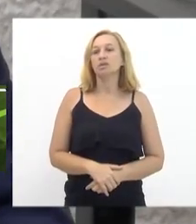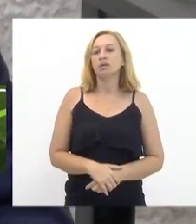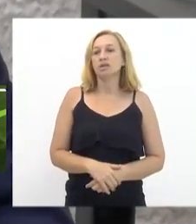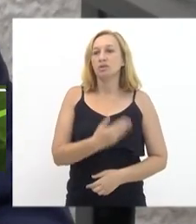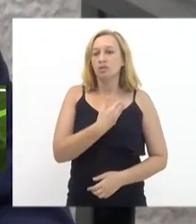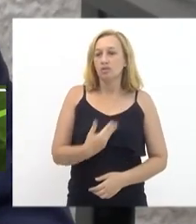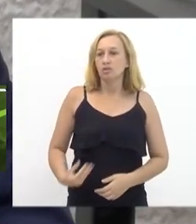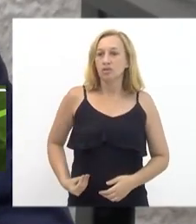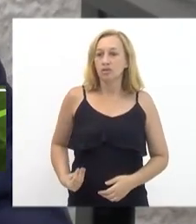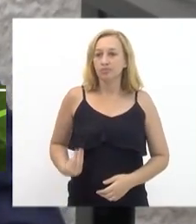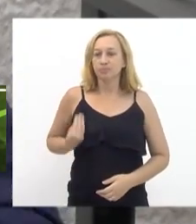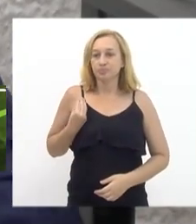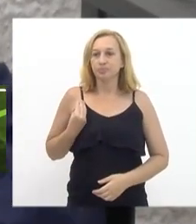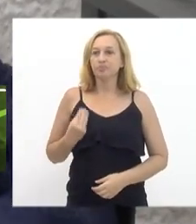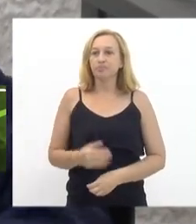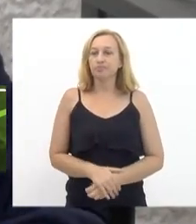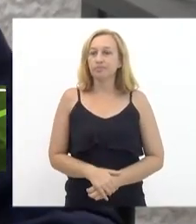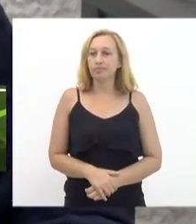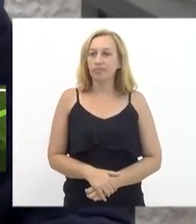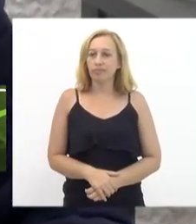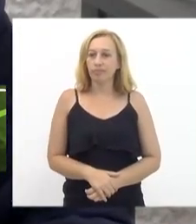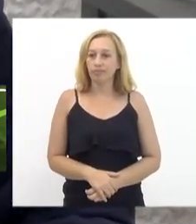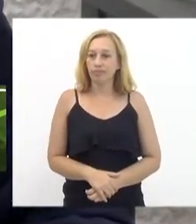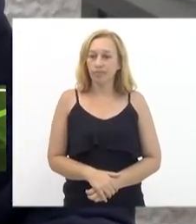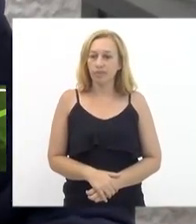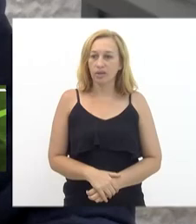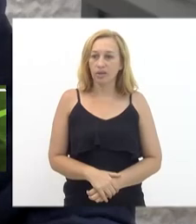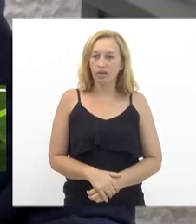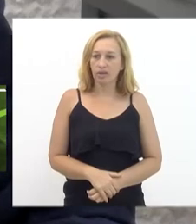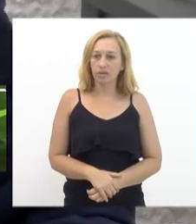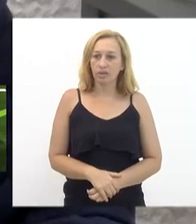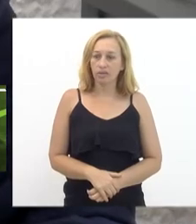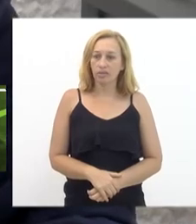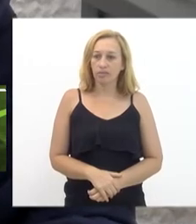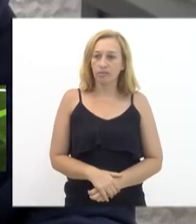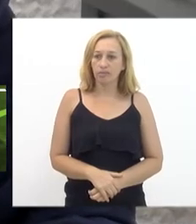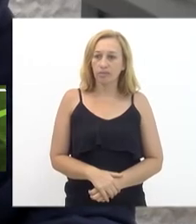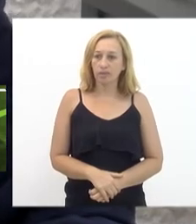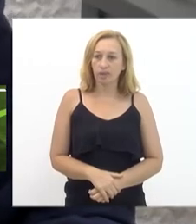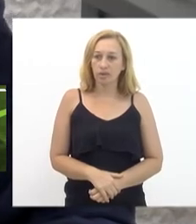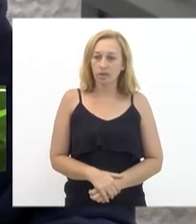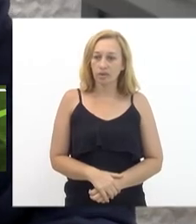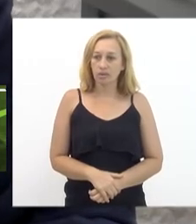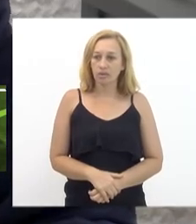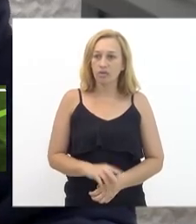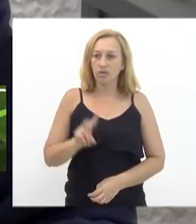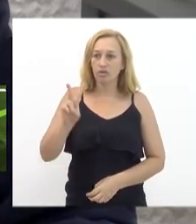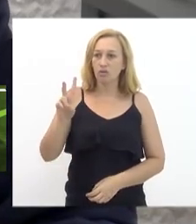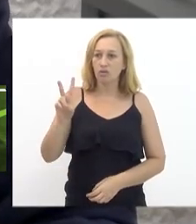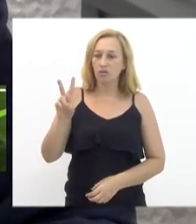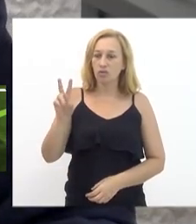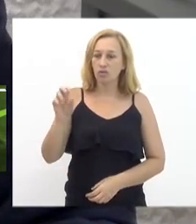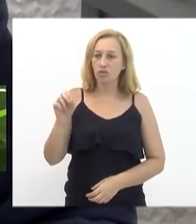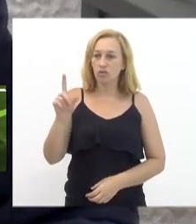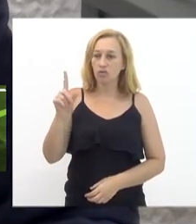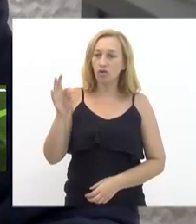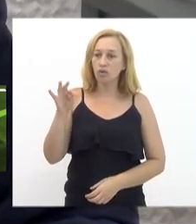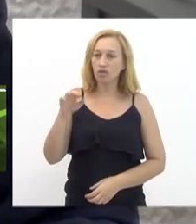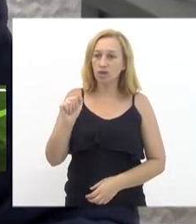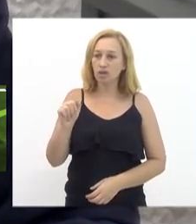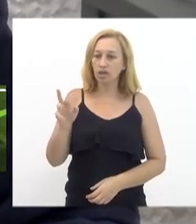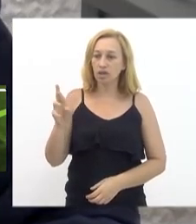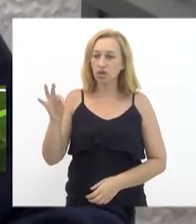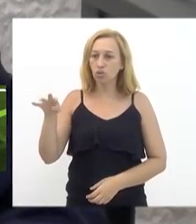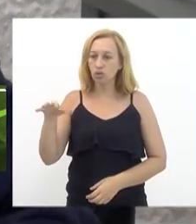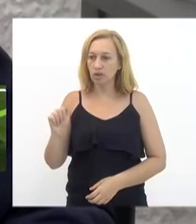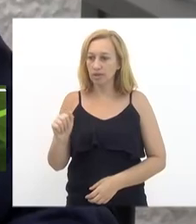presente E aí eu vou dar uma 300 assim diferente eu ver como é que a gente hoje Volta Redonda o que que volta redonda pediu